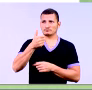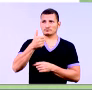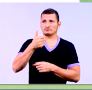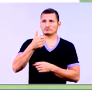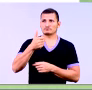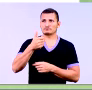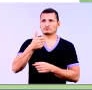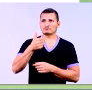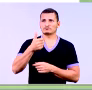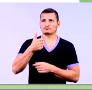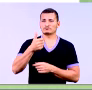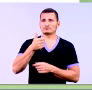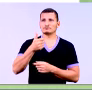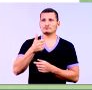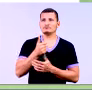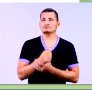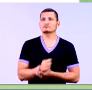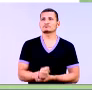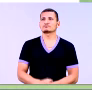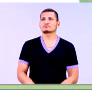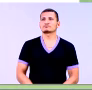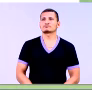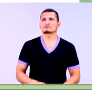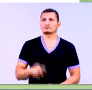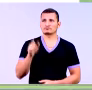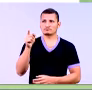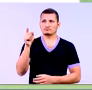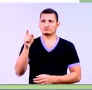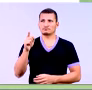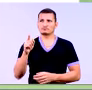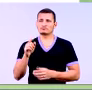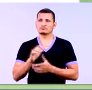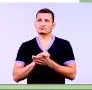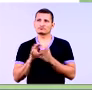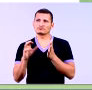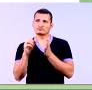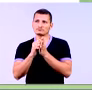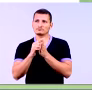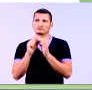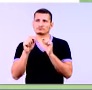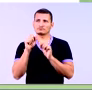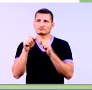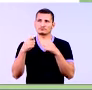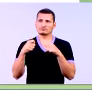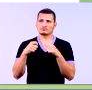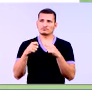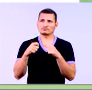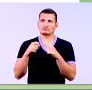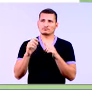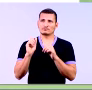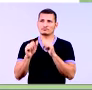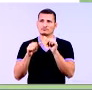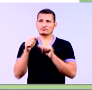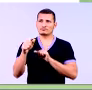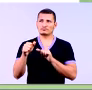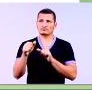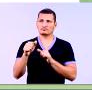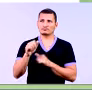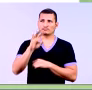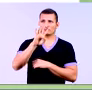Né? Continua na transação 1. Ele registra que precisa ser feita uma alteração na tabela